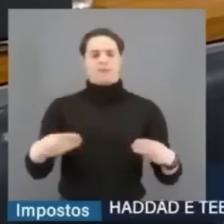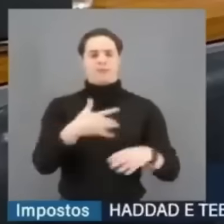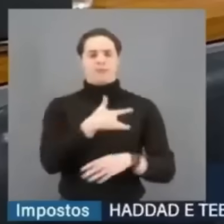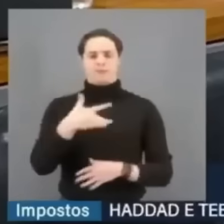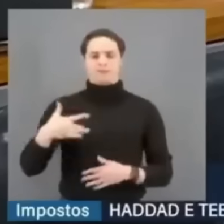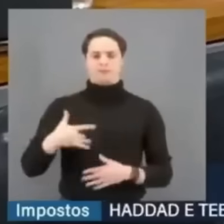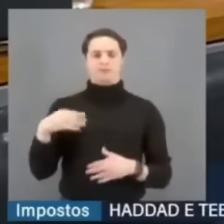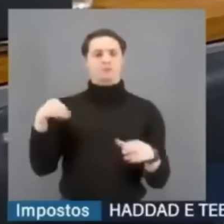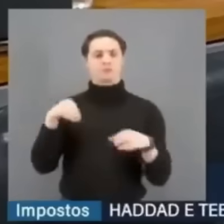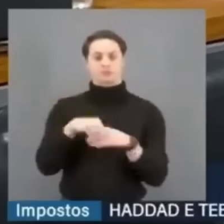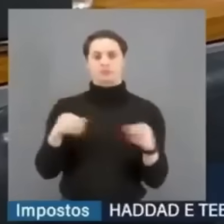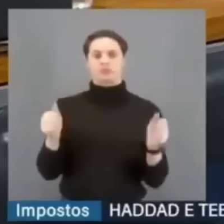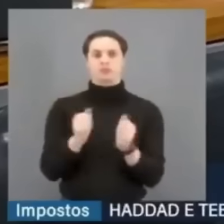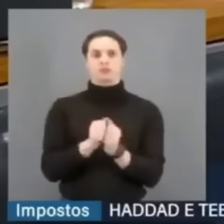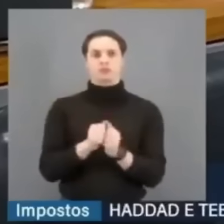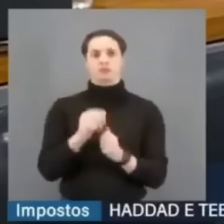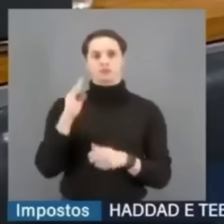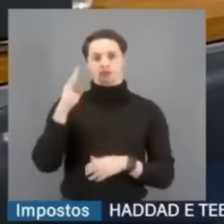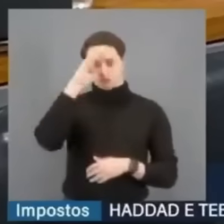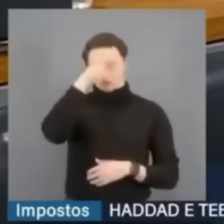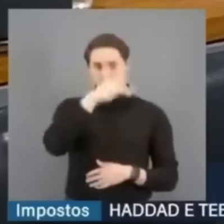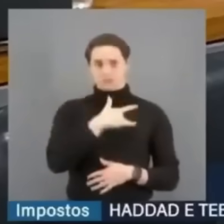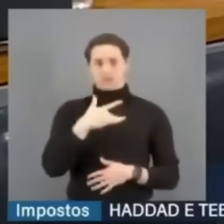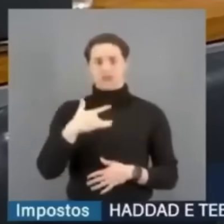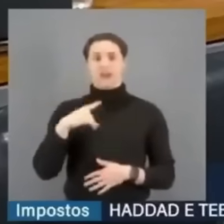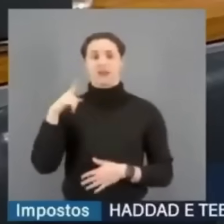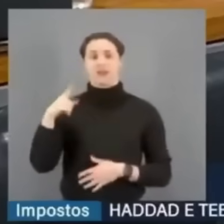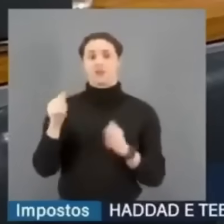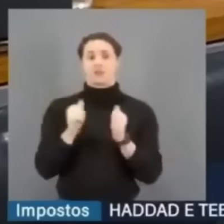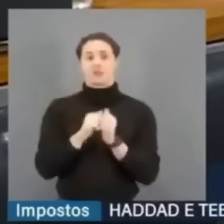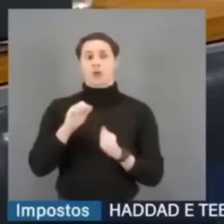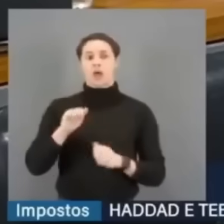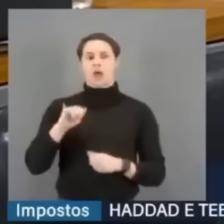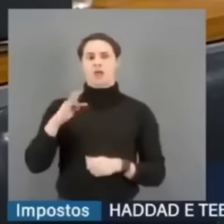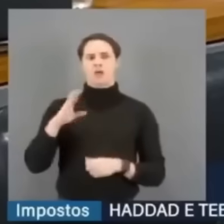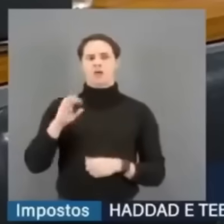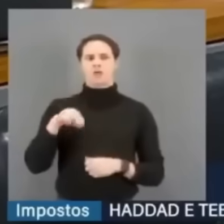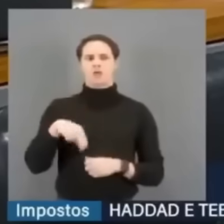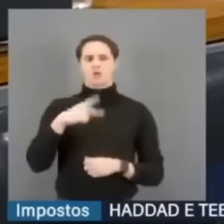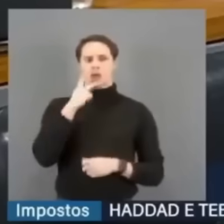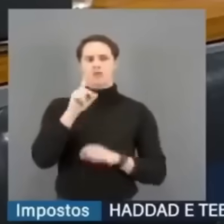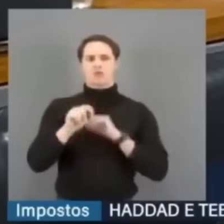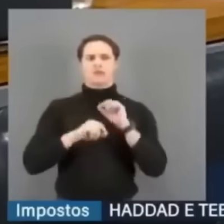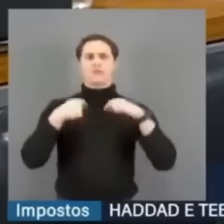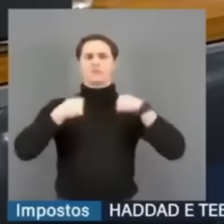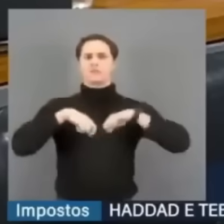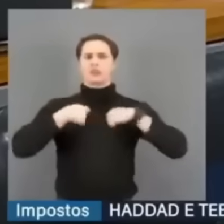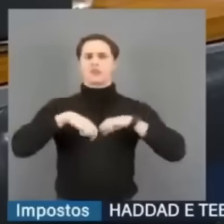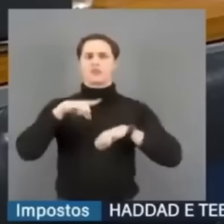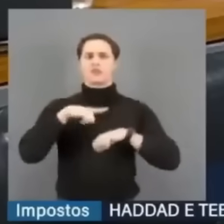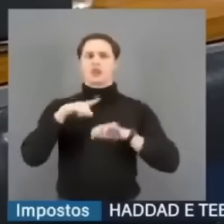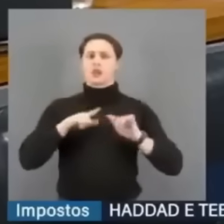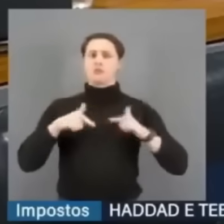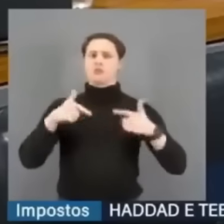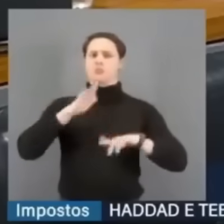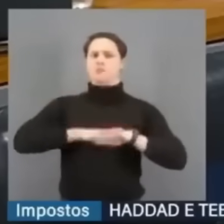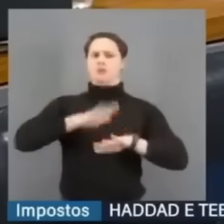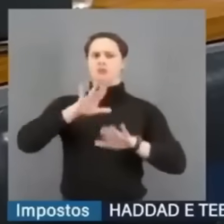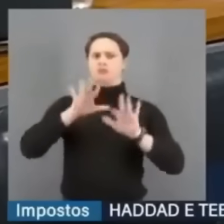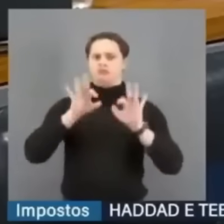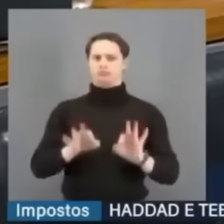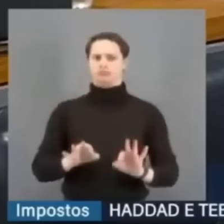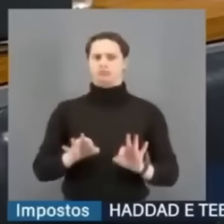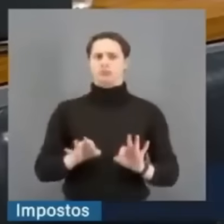de Bolsonaro da Saúde, ele e o major Ailton falam que era necessário ter ações mais